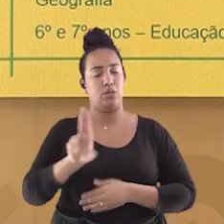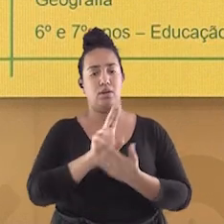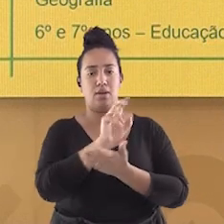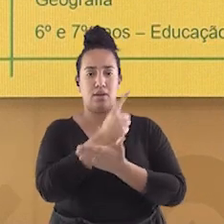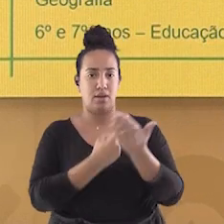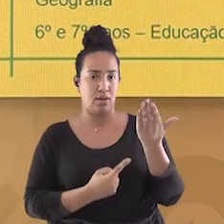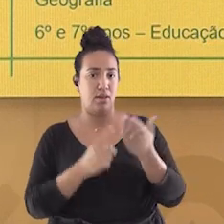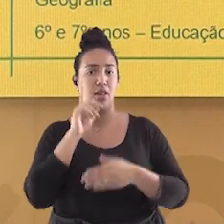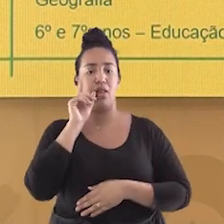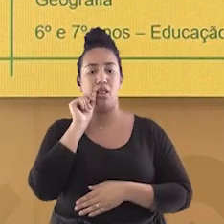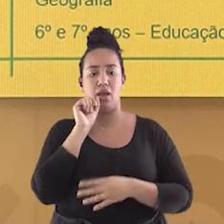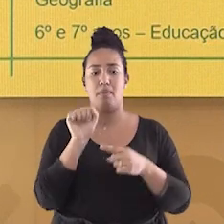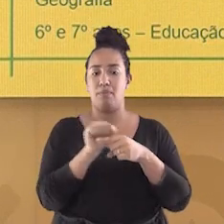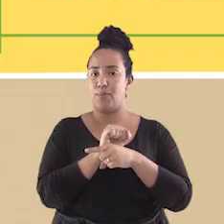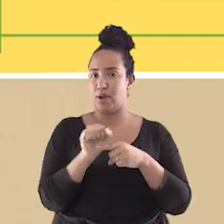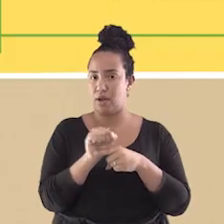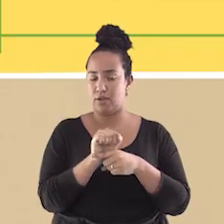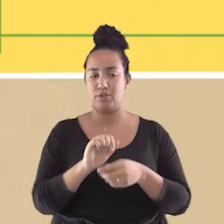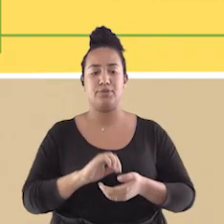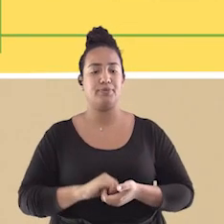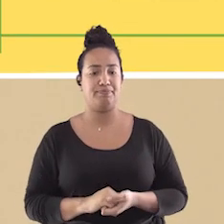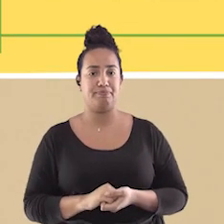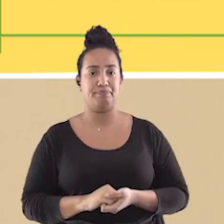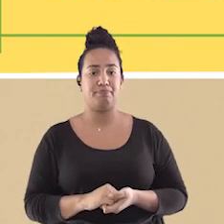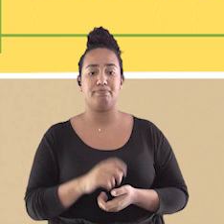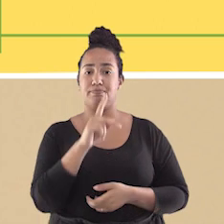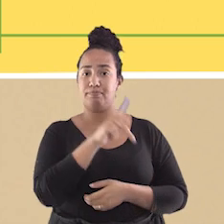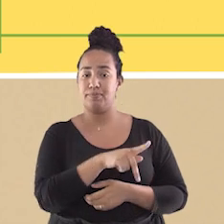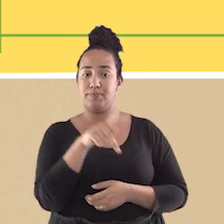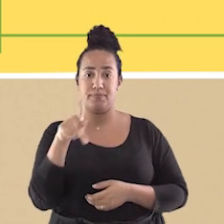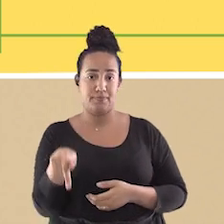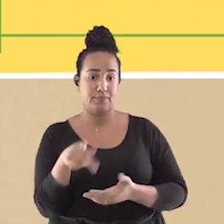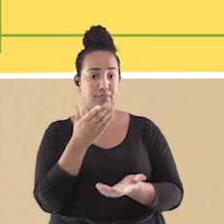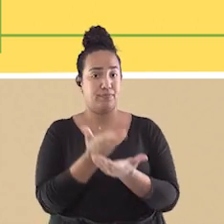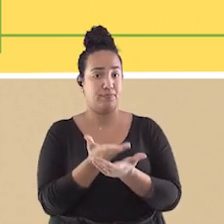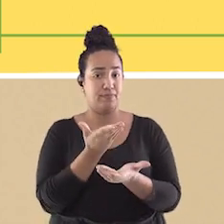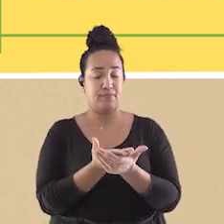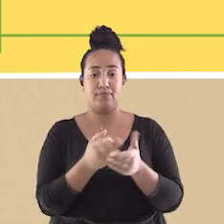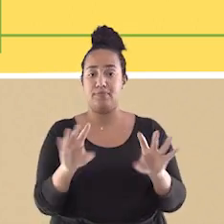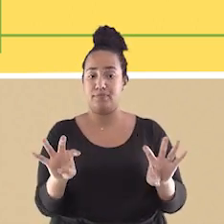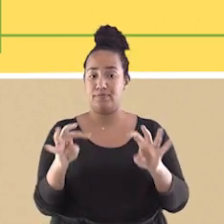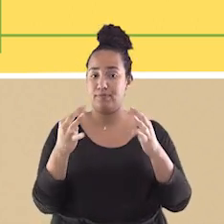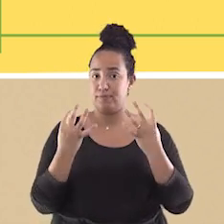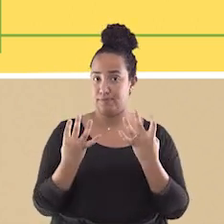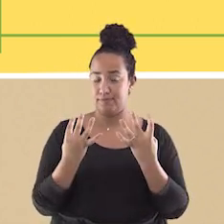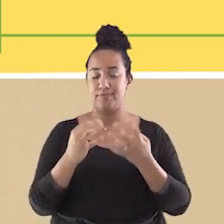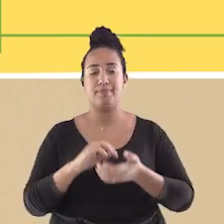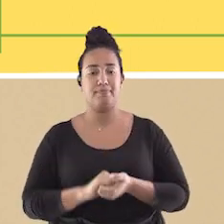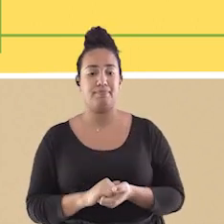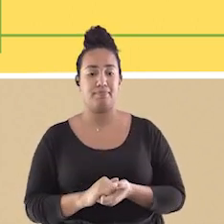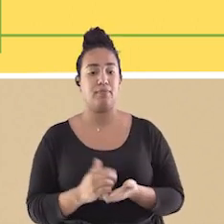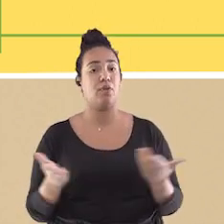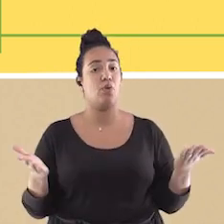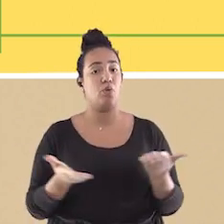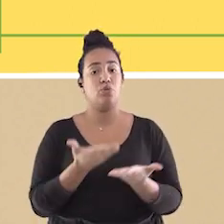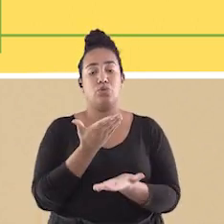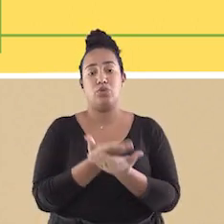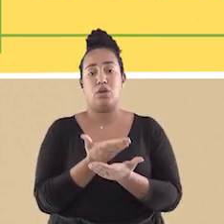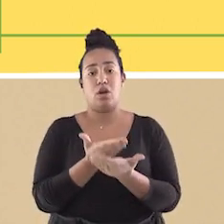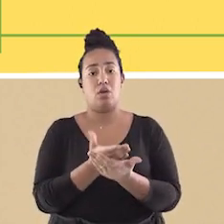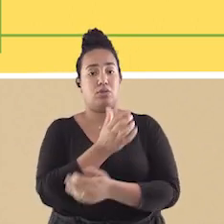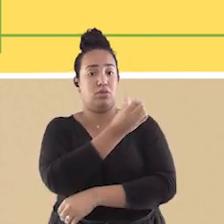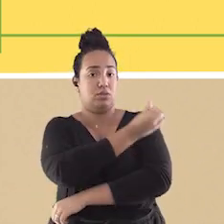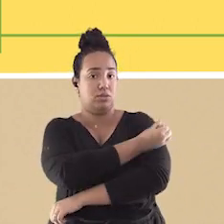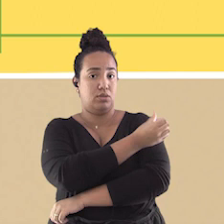caderno, lápis e borracha. Aos professores e professoras que acompanham a nossa aula, esta é voltada para